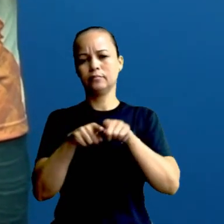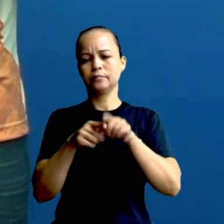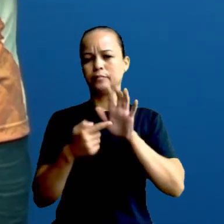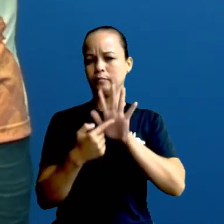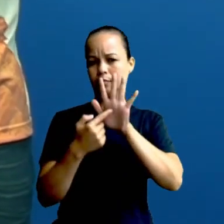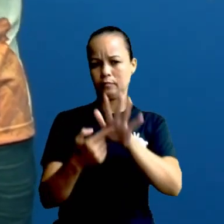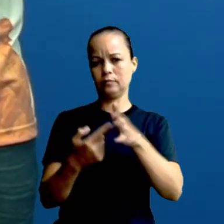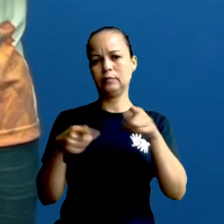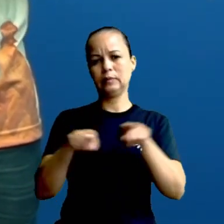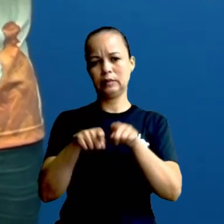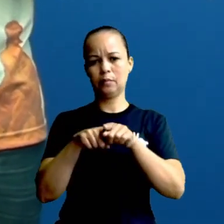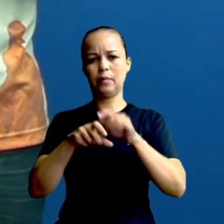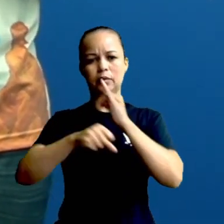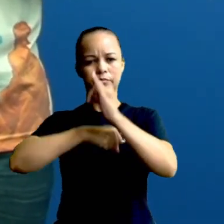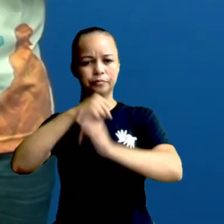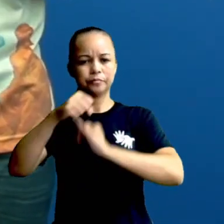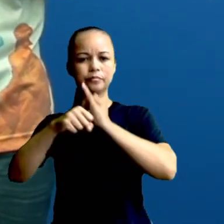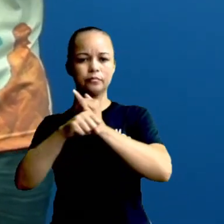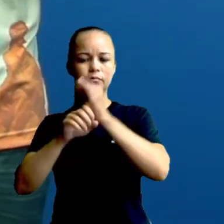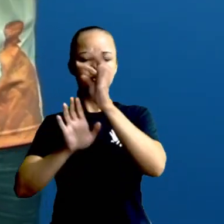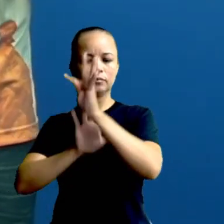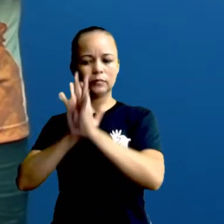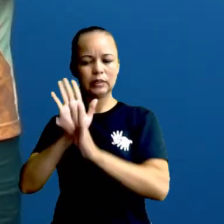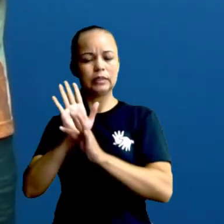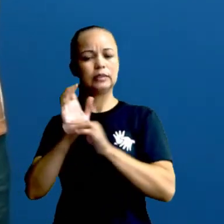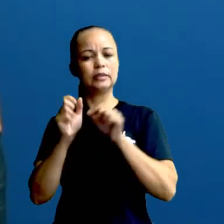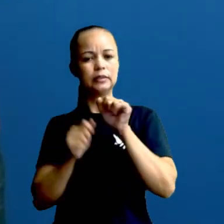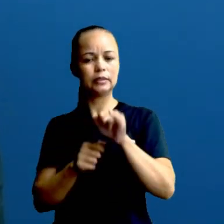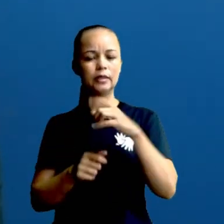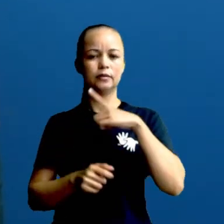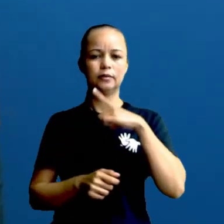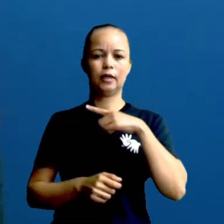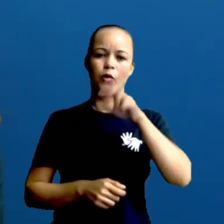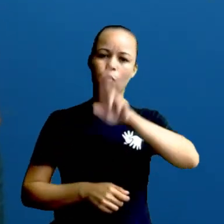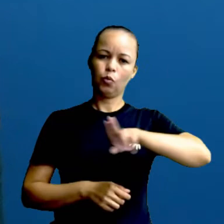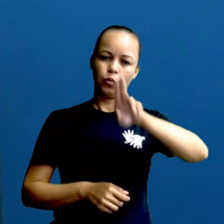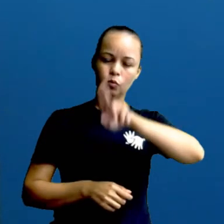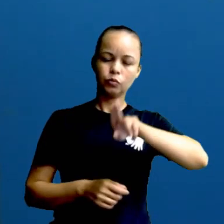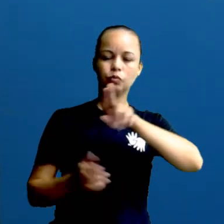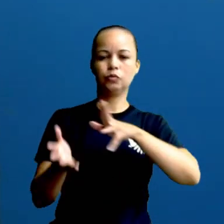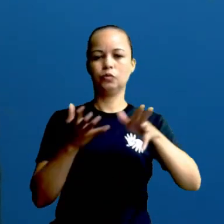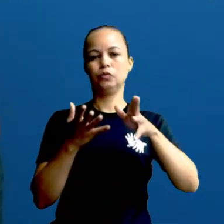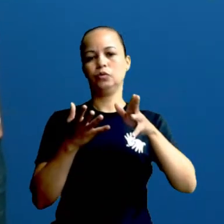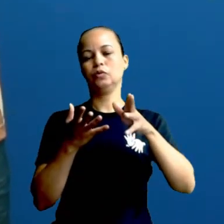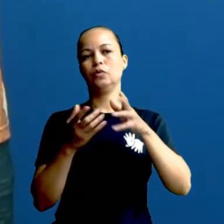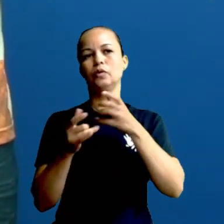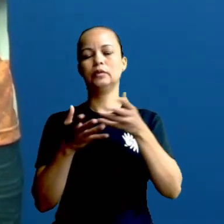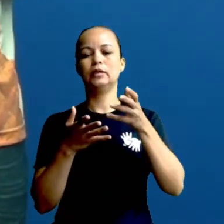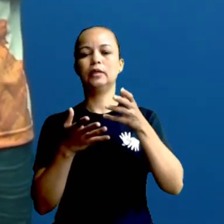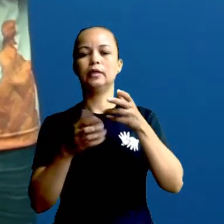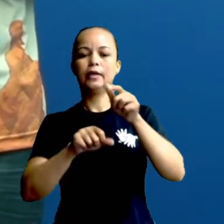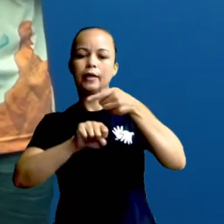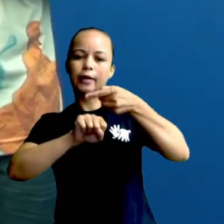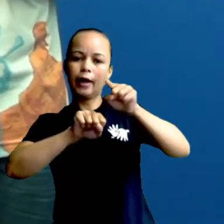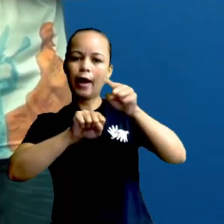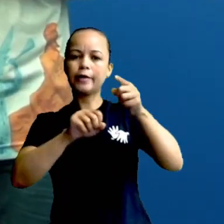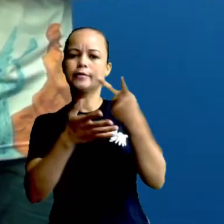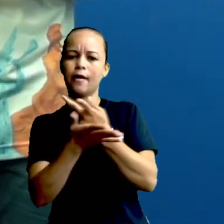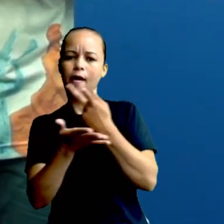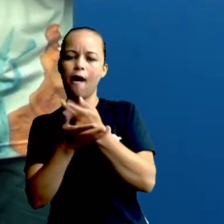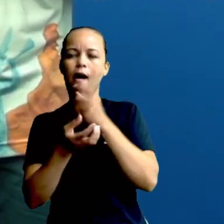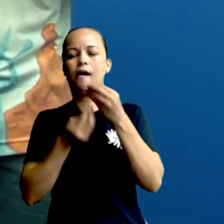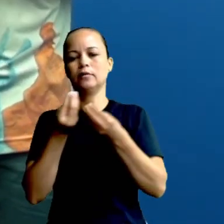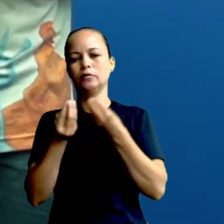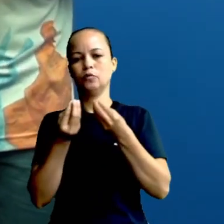intestino na internet se algum uso incorreto da crase Tá certo e desce ou não aos detalhes que